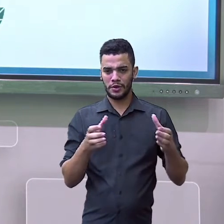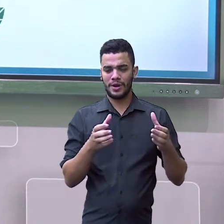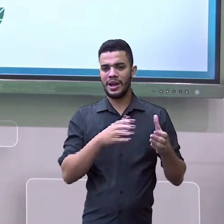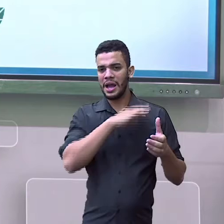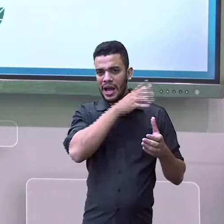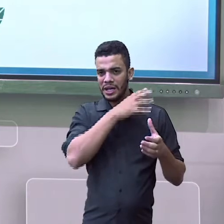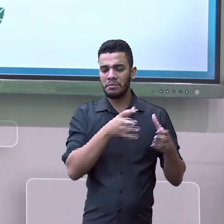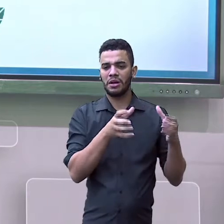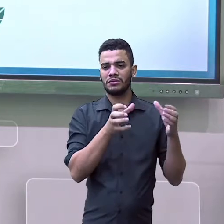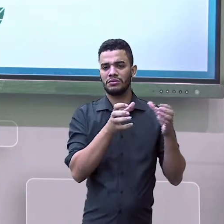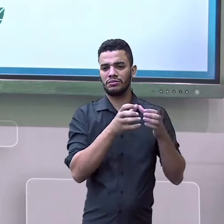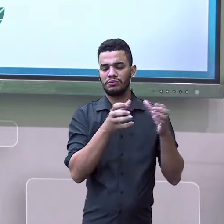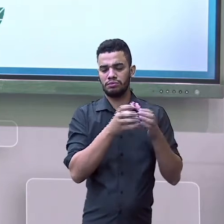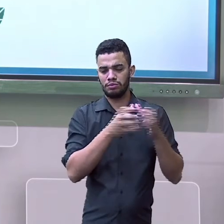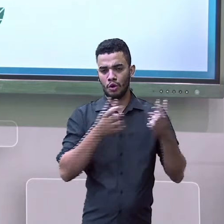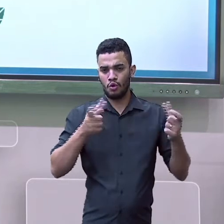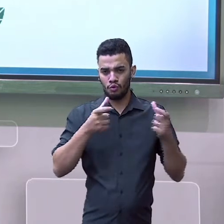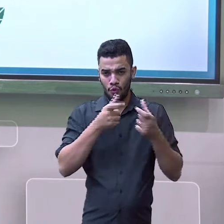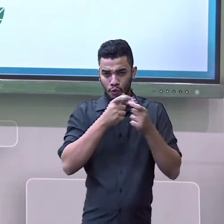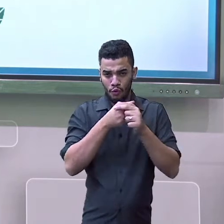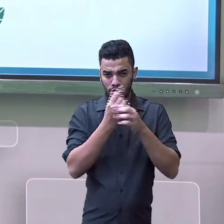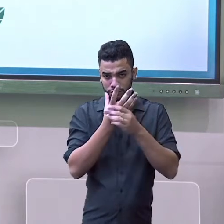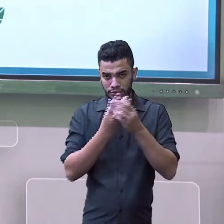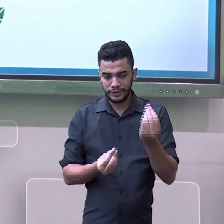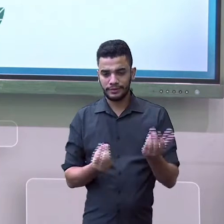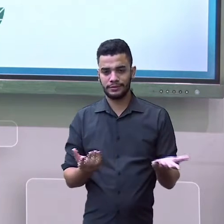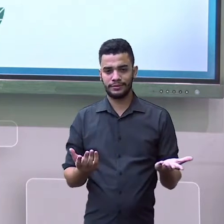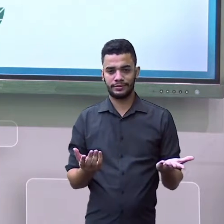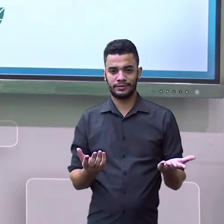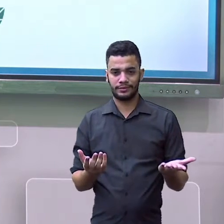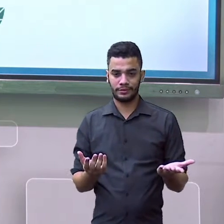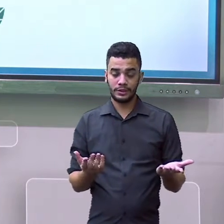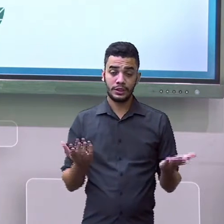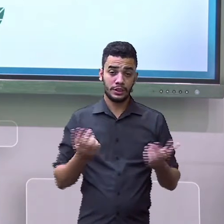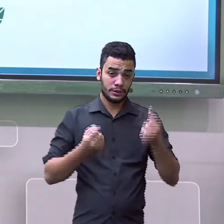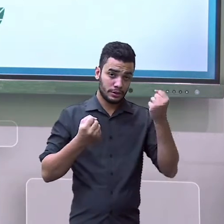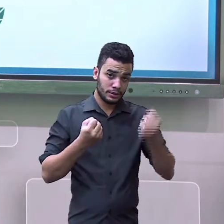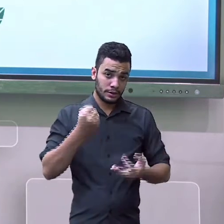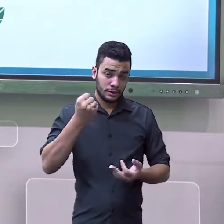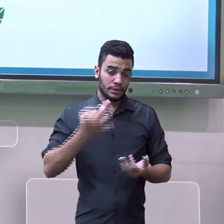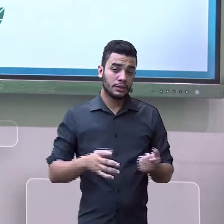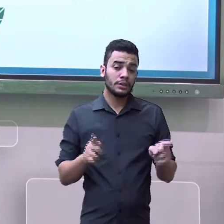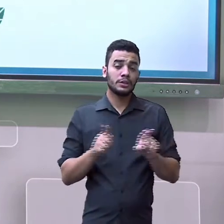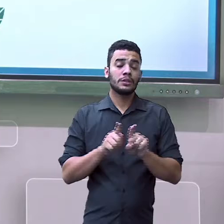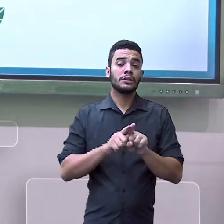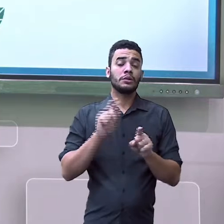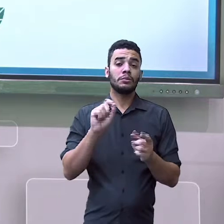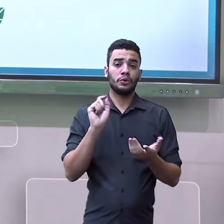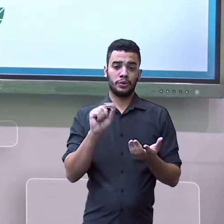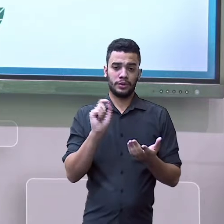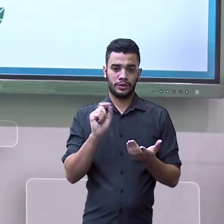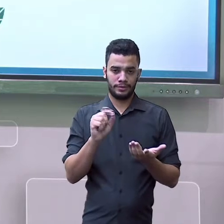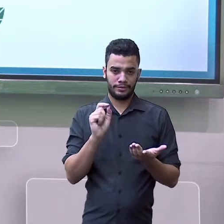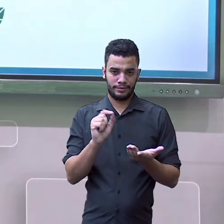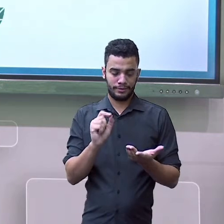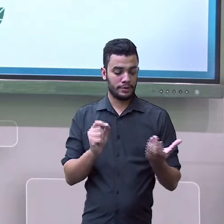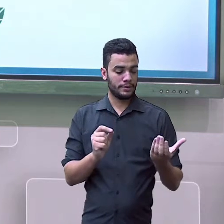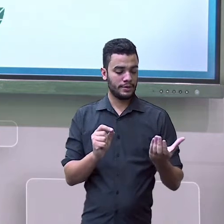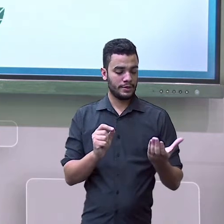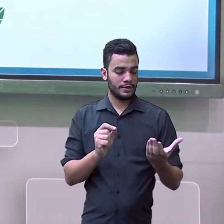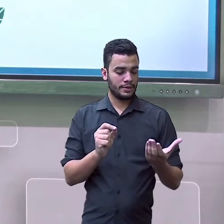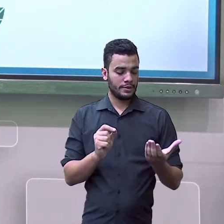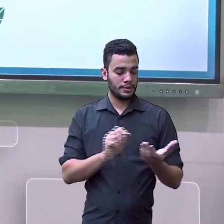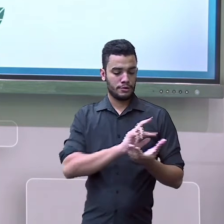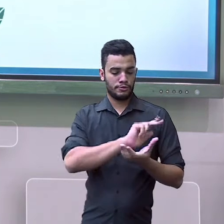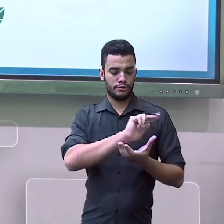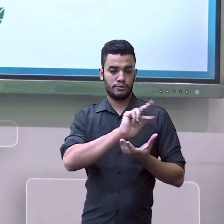tema, a questão ambiental, nós temos a biodiversidade e a extinção. Você já ouviu